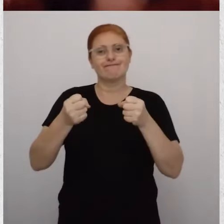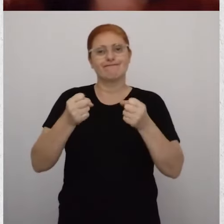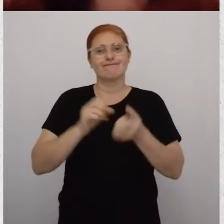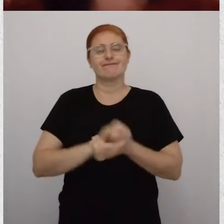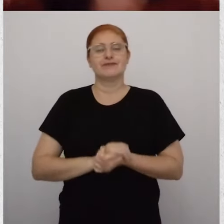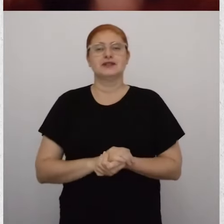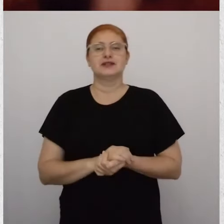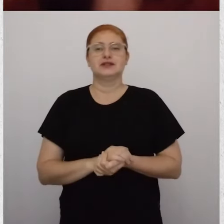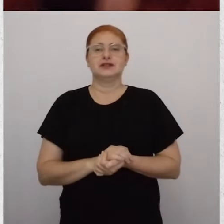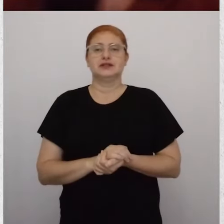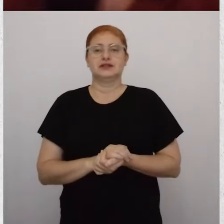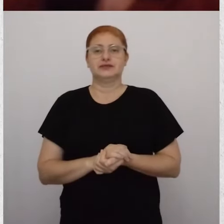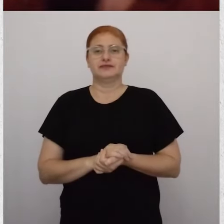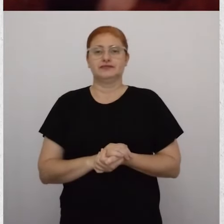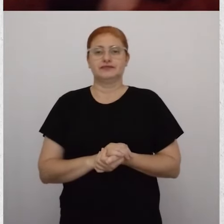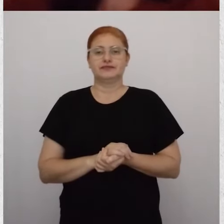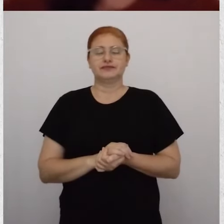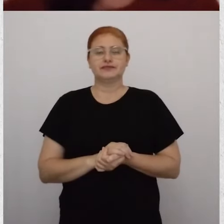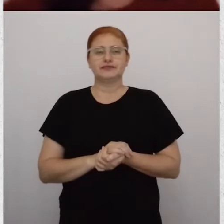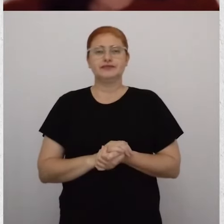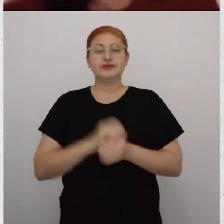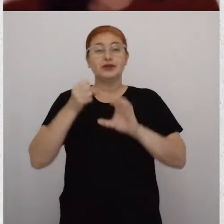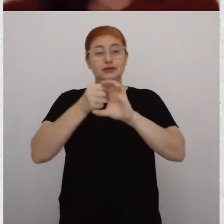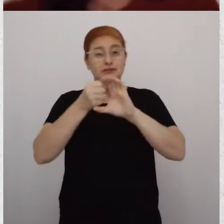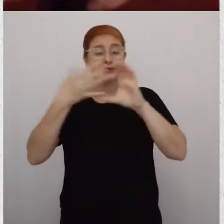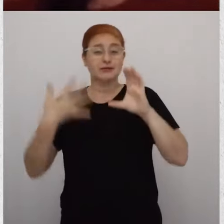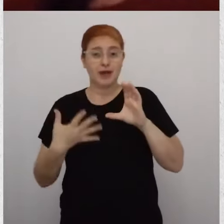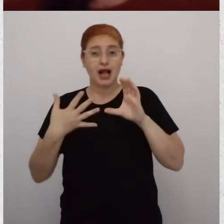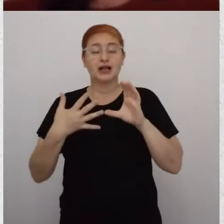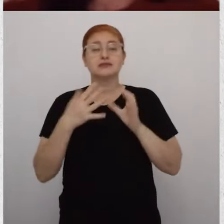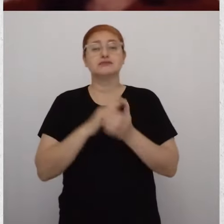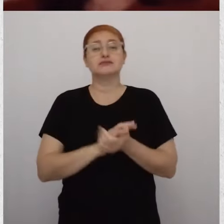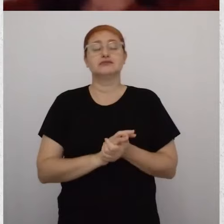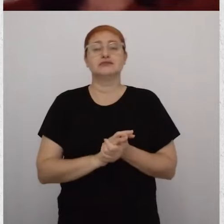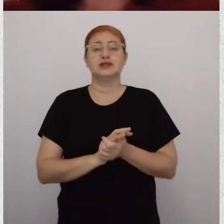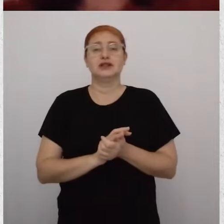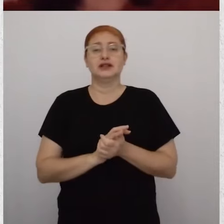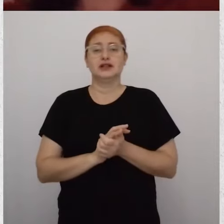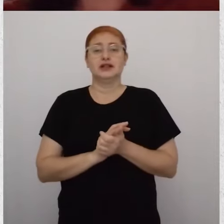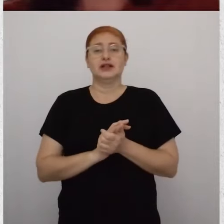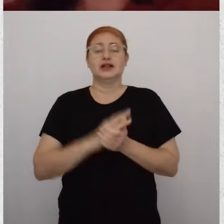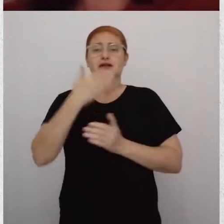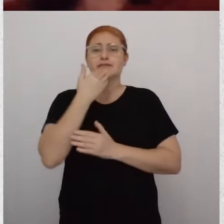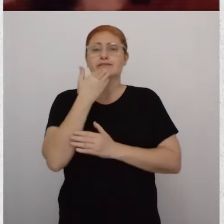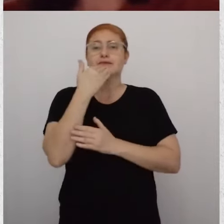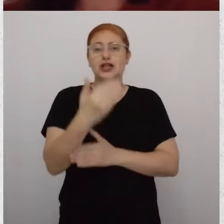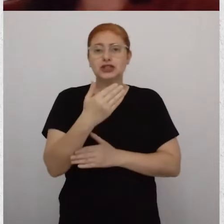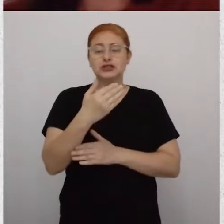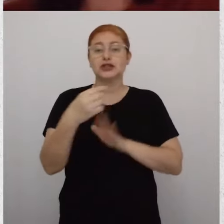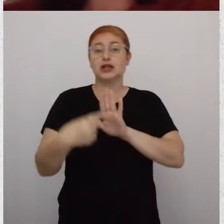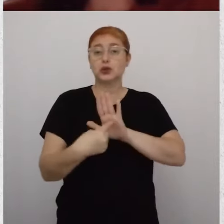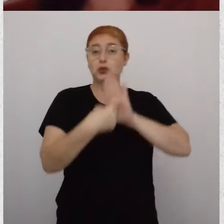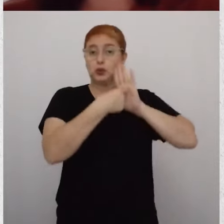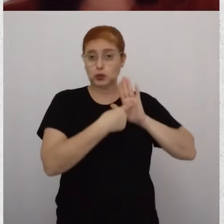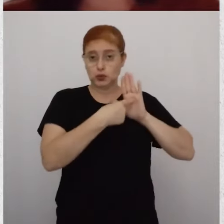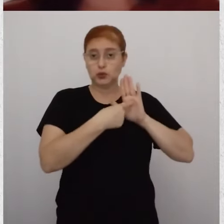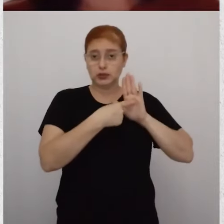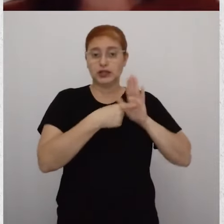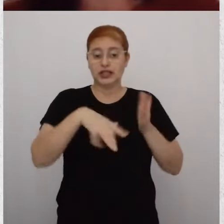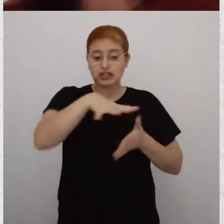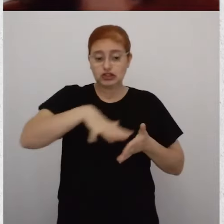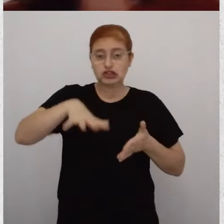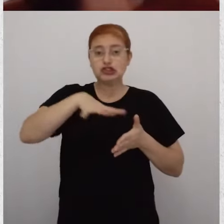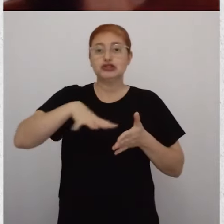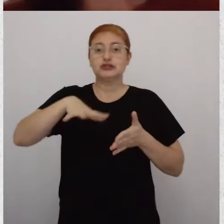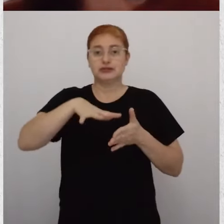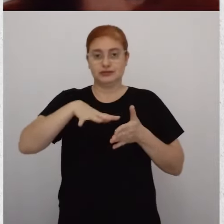Isso. fragmentação, um dos seus fatores seria as reivindicações e denúncias de setores minoritários desse campo,